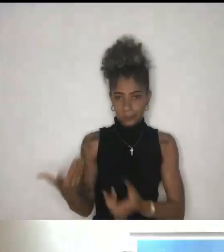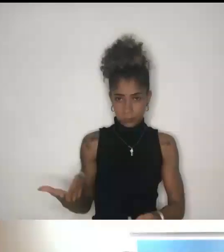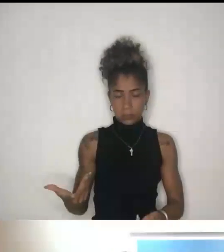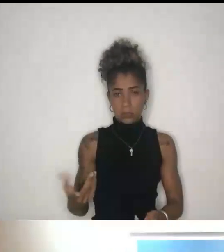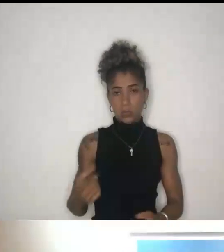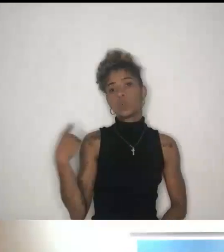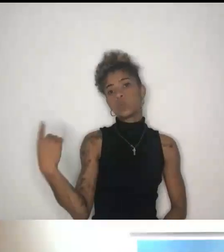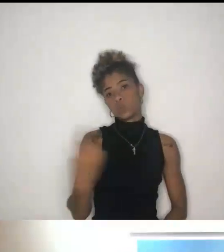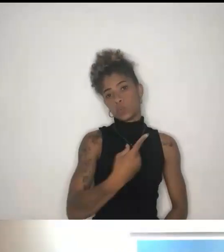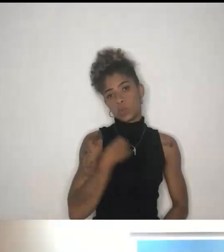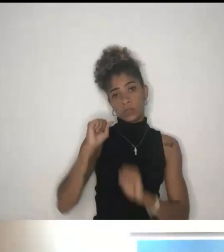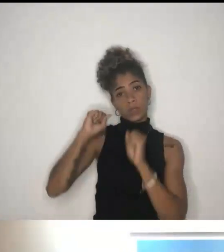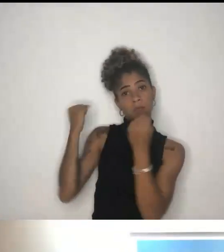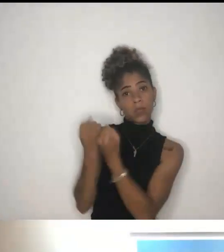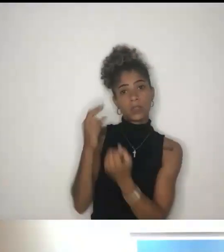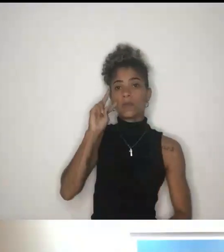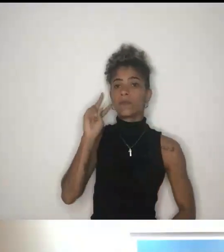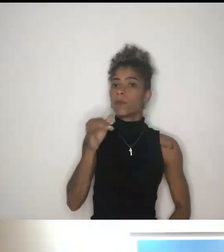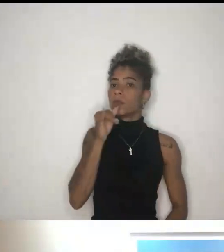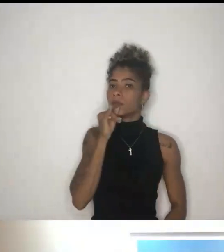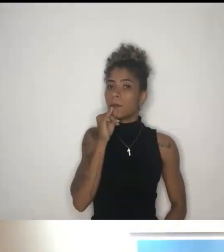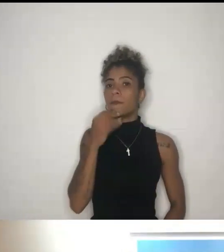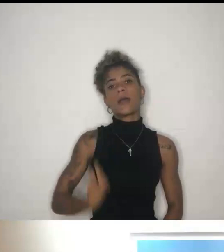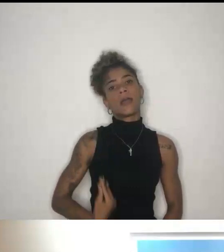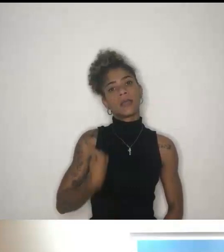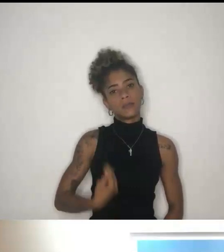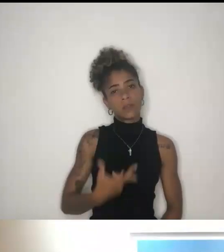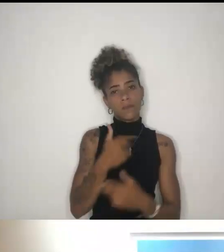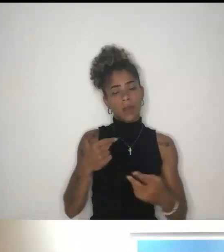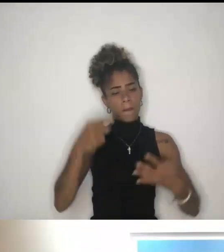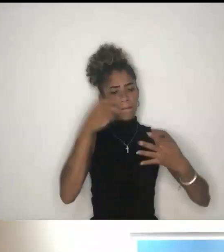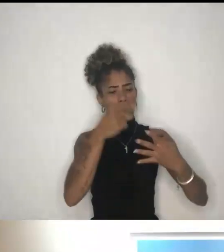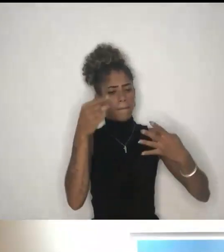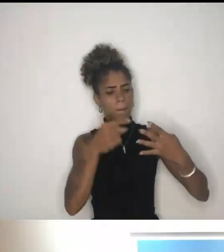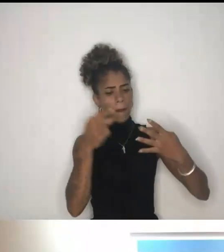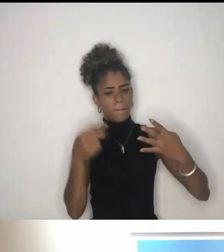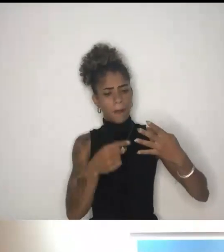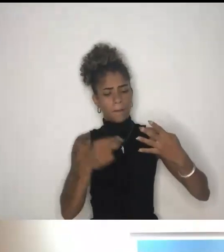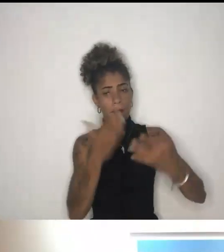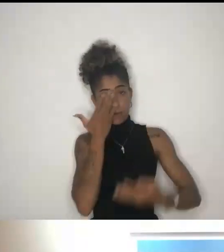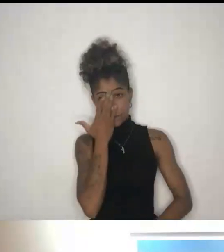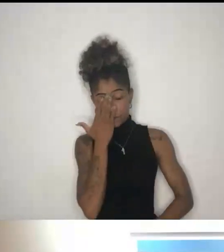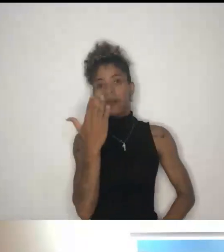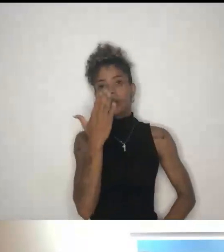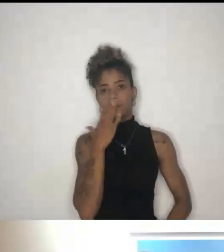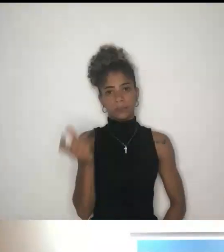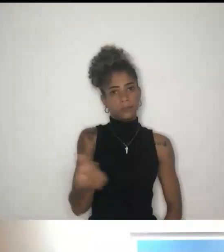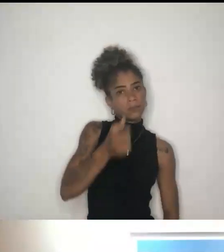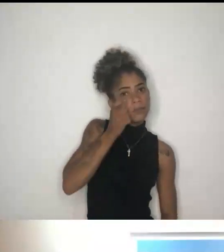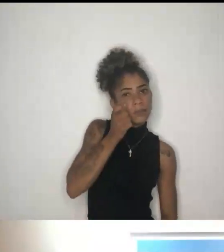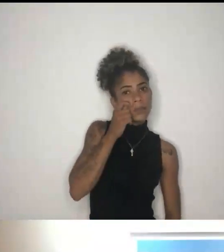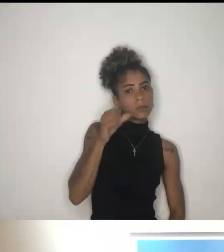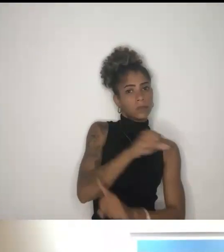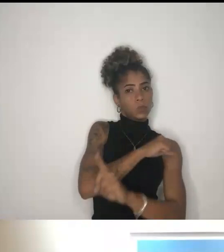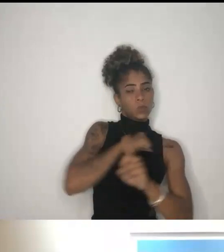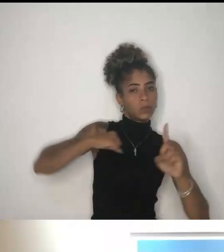seminário a gente viu isso porque existem várias questões que batem de frente com interesses de uma sociedade